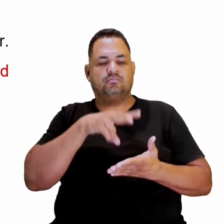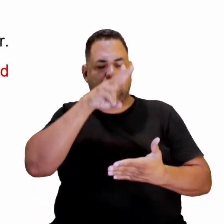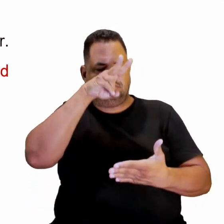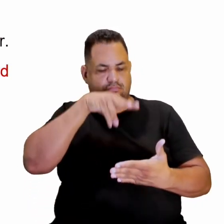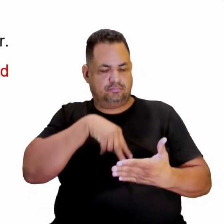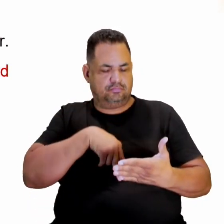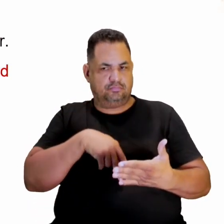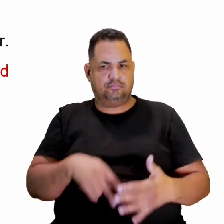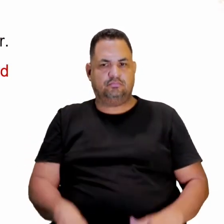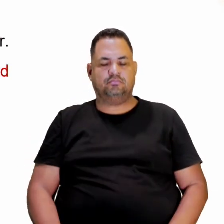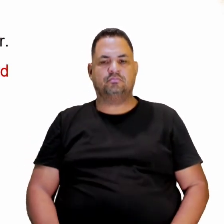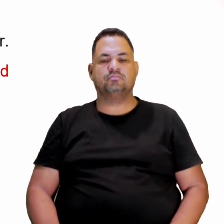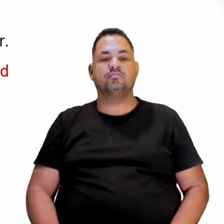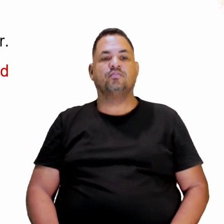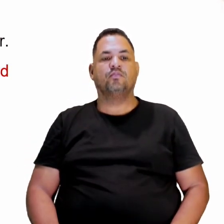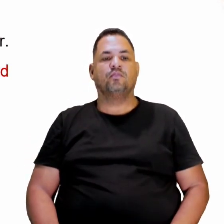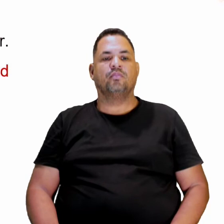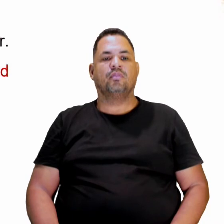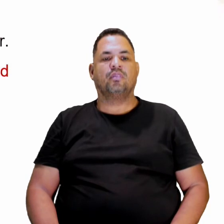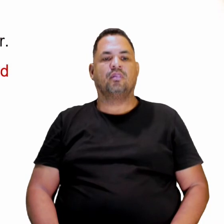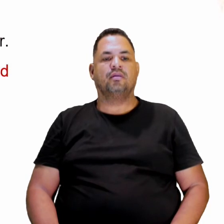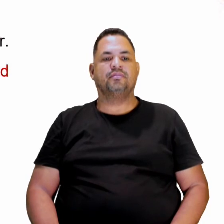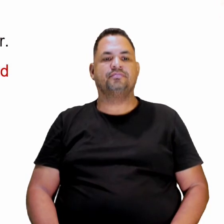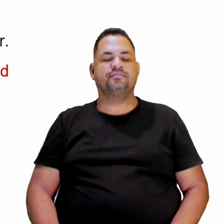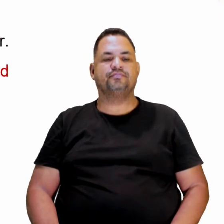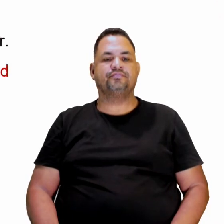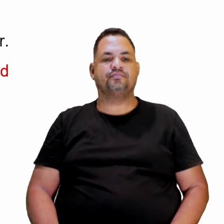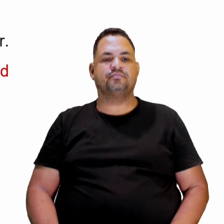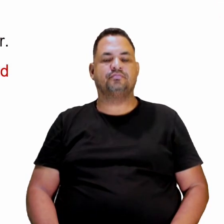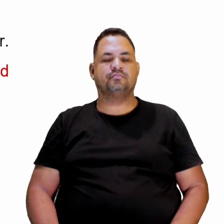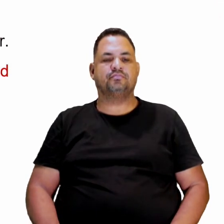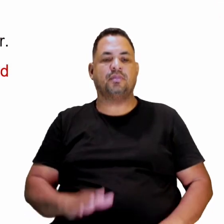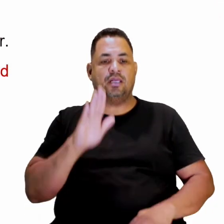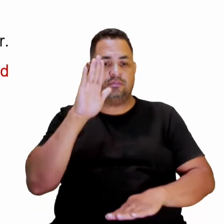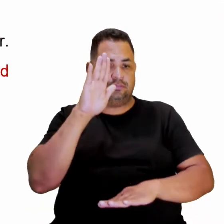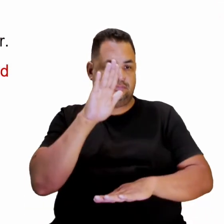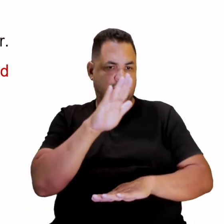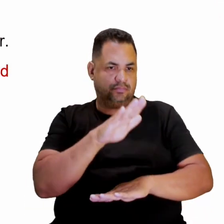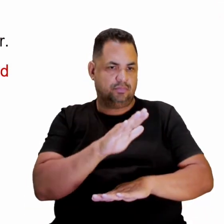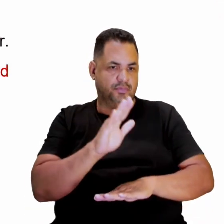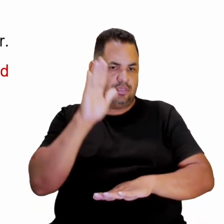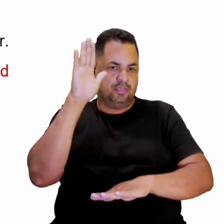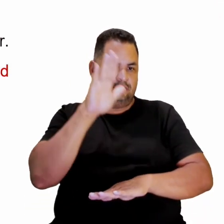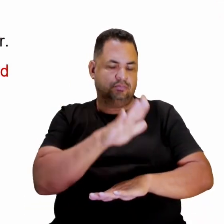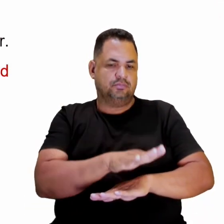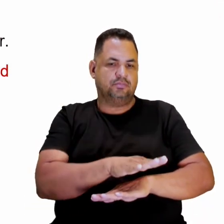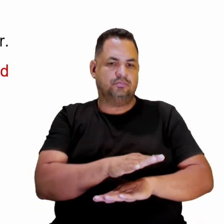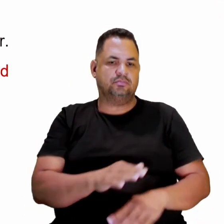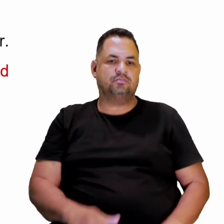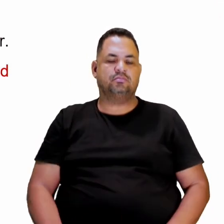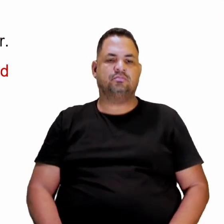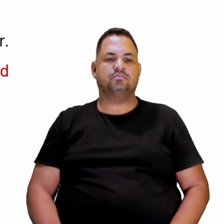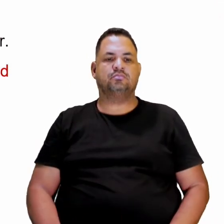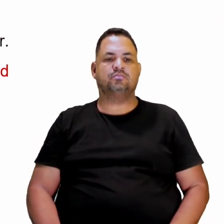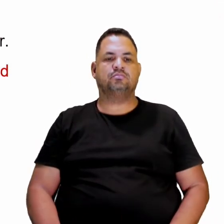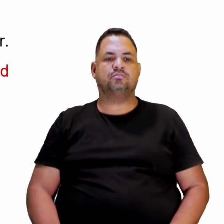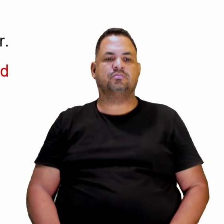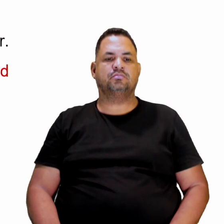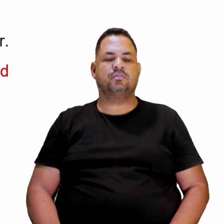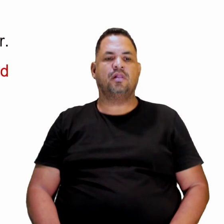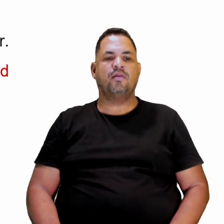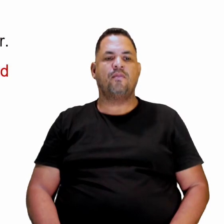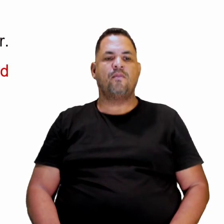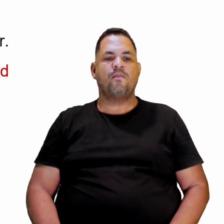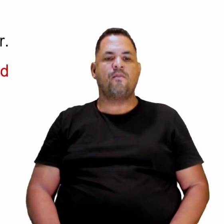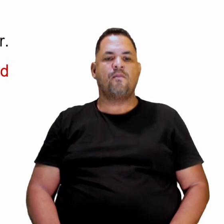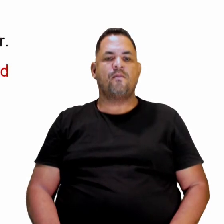lendo. Que mais? In the afternoon, à tarde, he washed, ou seja,